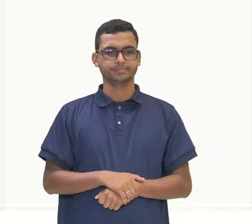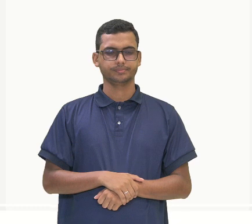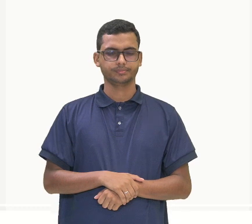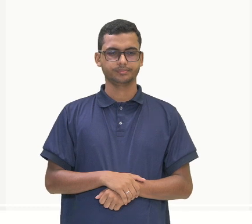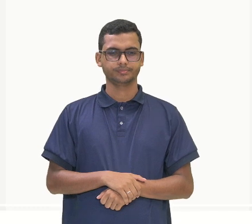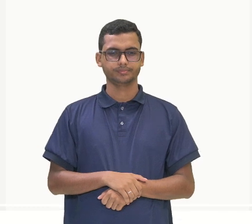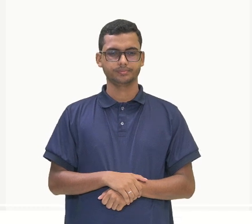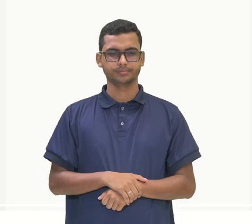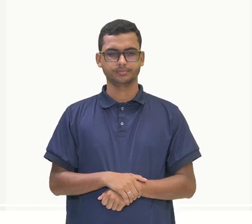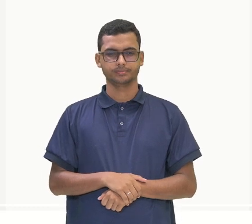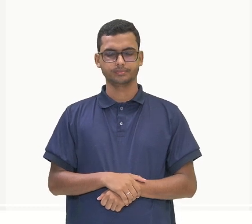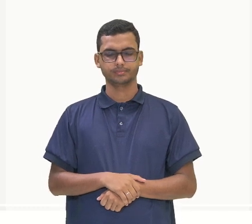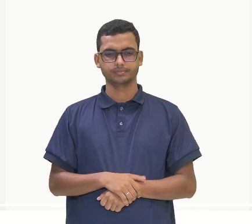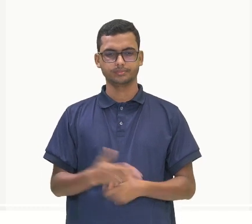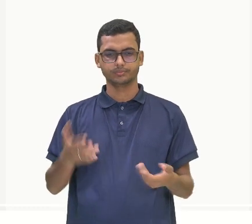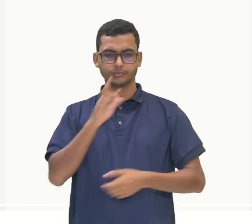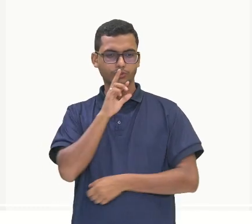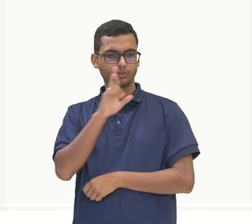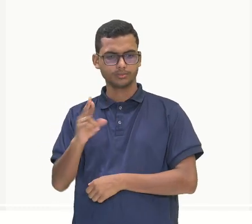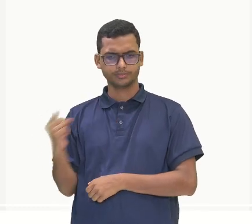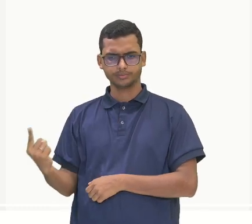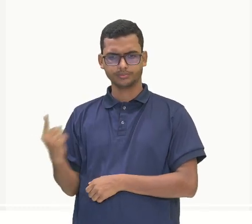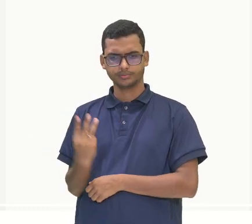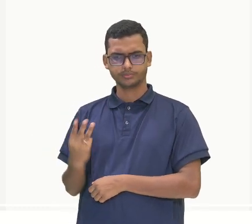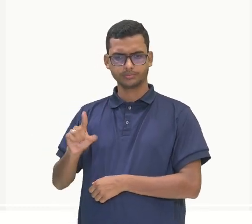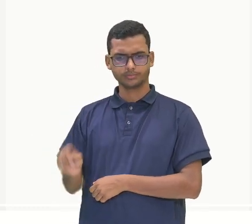1. Então, vai ficar